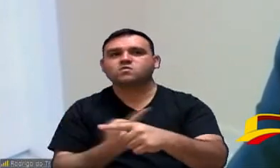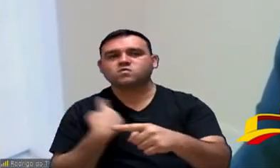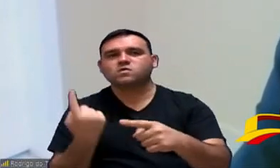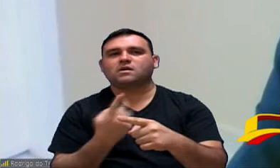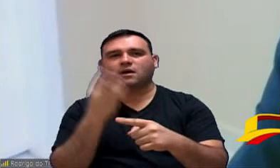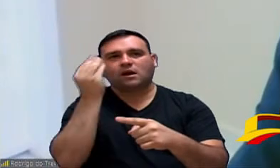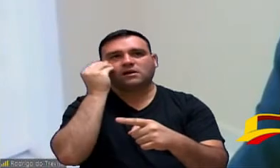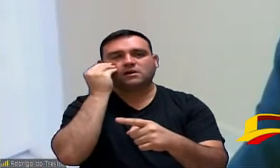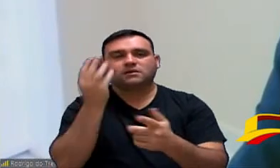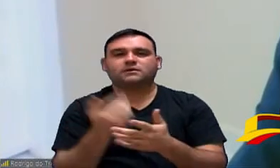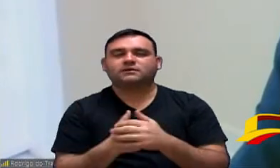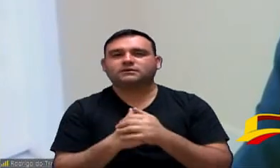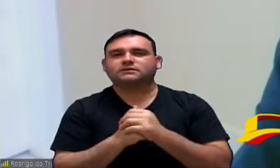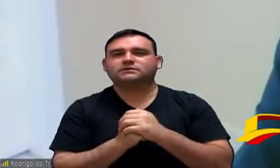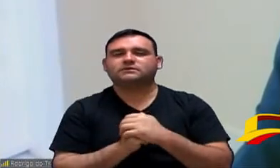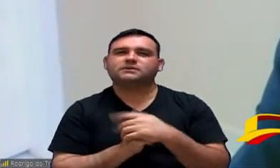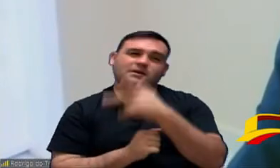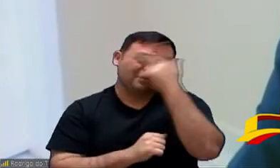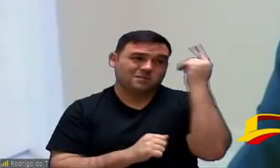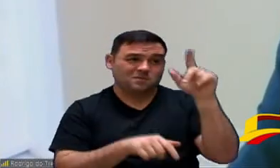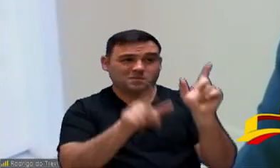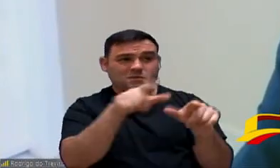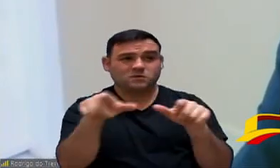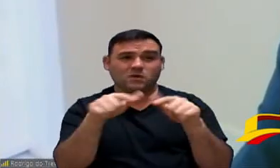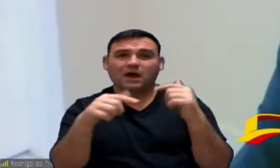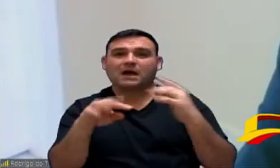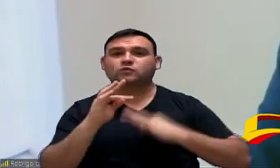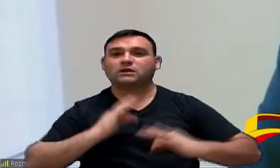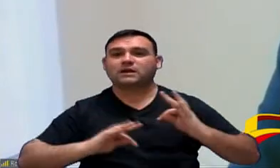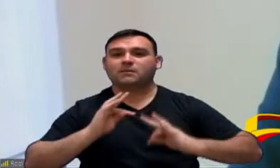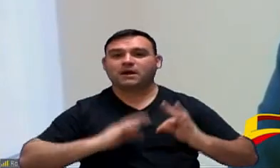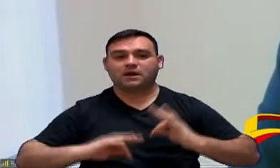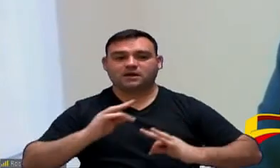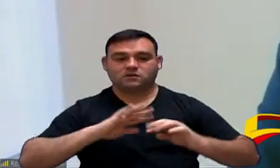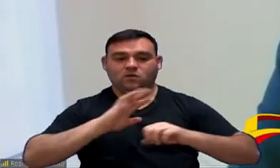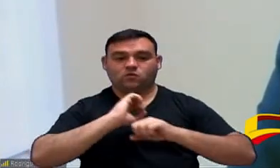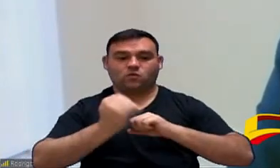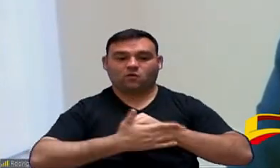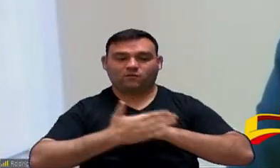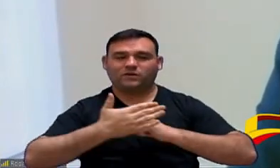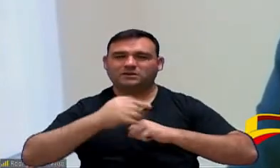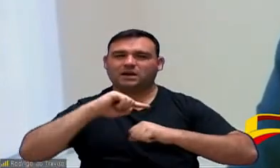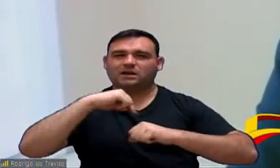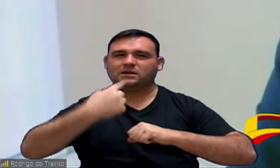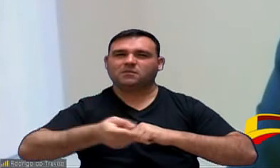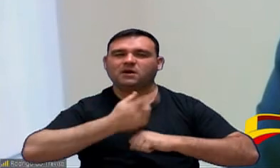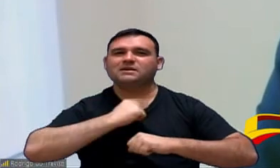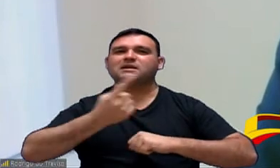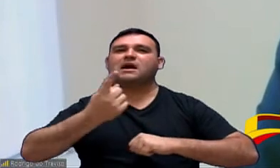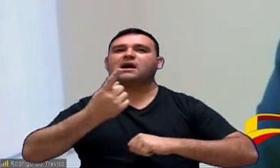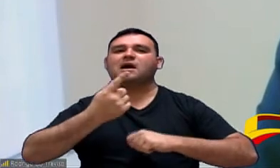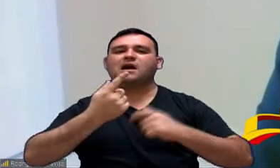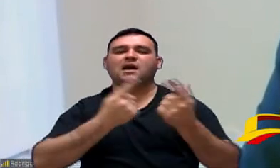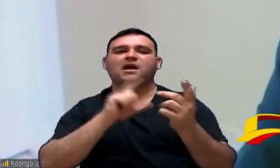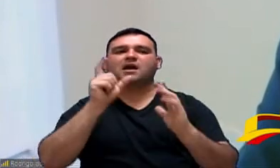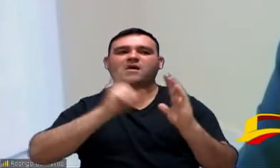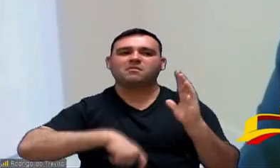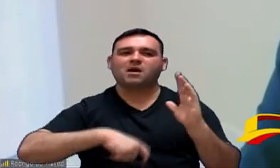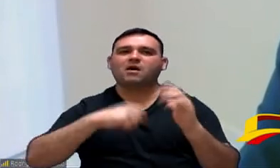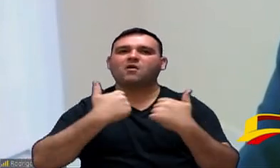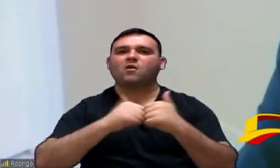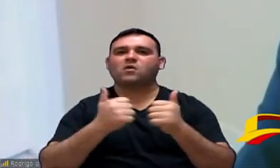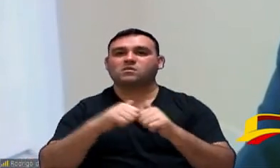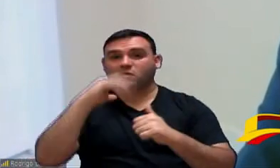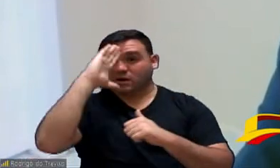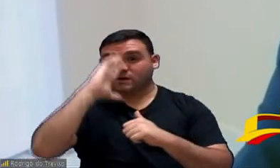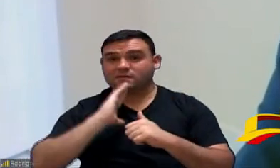fazendo, que o pessoal que está fazendo esse tratamento pós-Covid, em ter um vale-transporte gratuito, pensar alguma